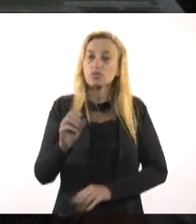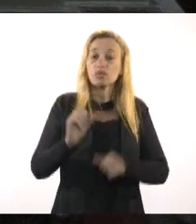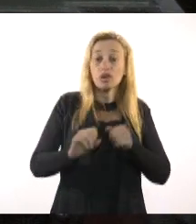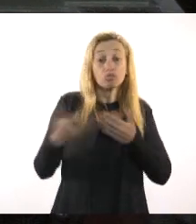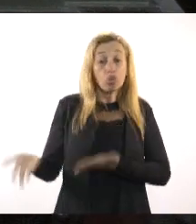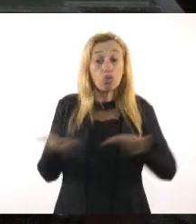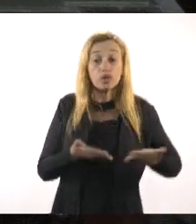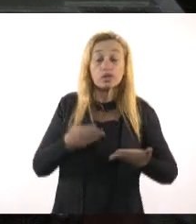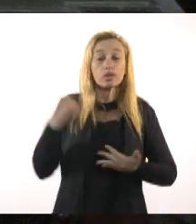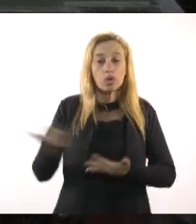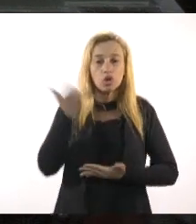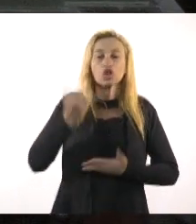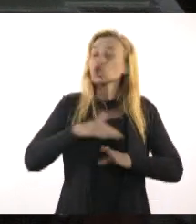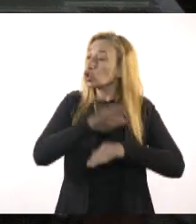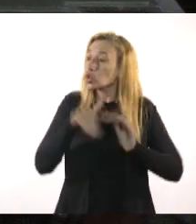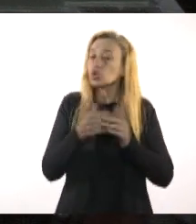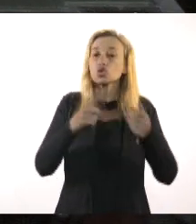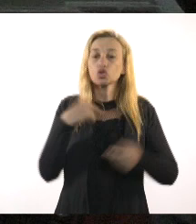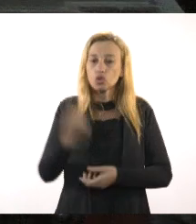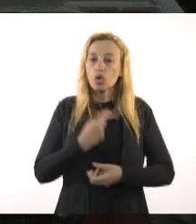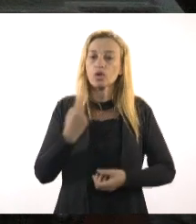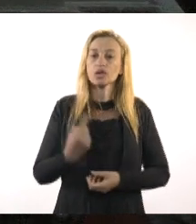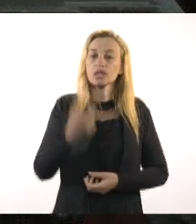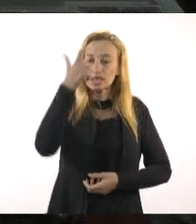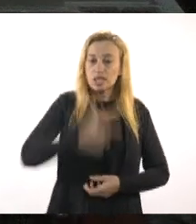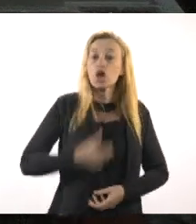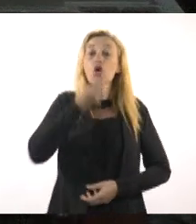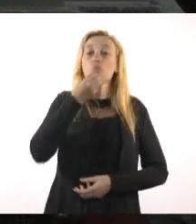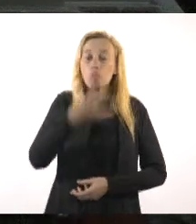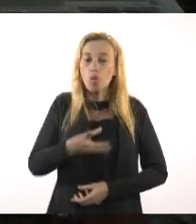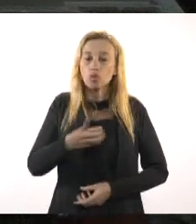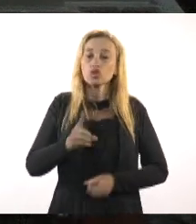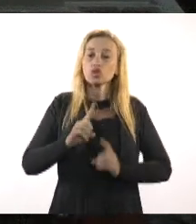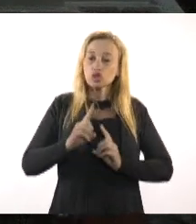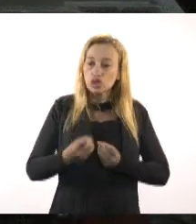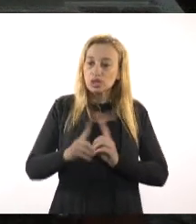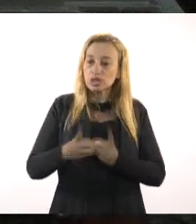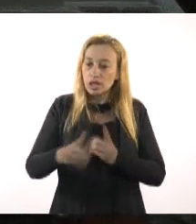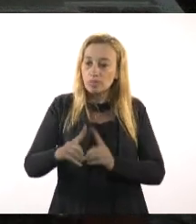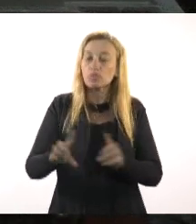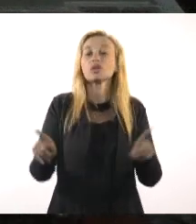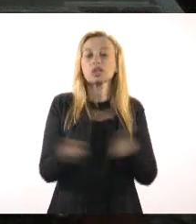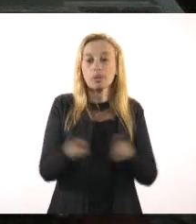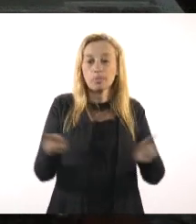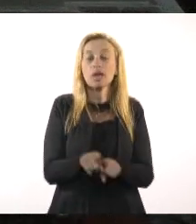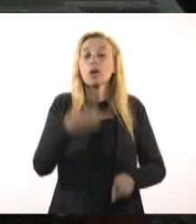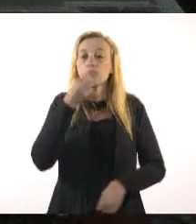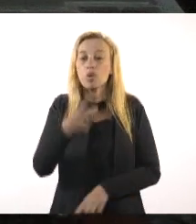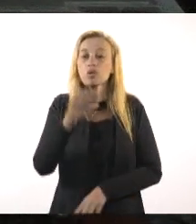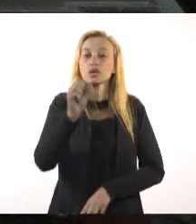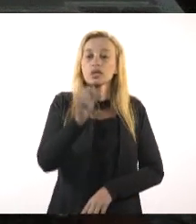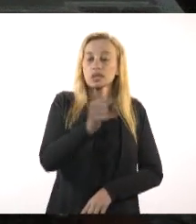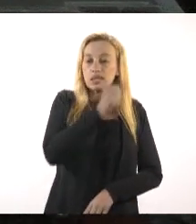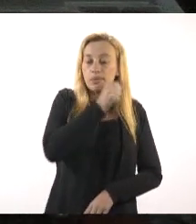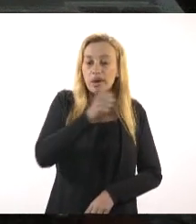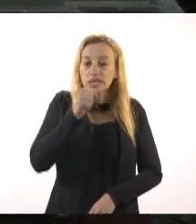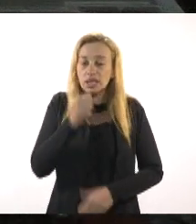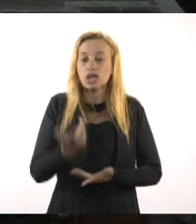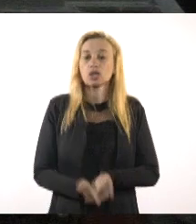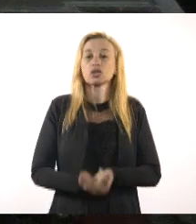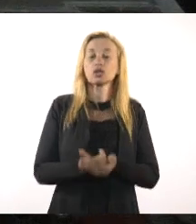que todos nós possamos ser bons discípulos e bons samaritanos. Ele nos convida a lembrar que a superação